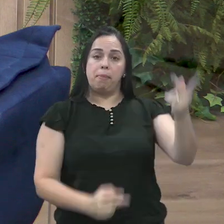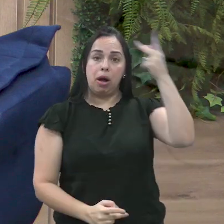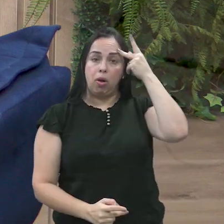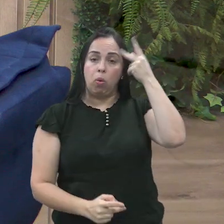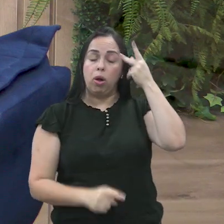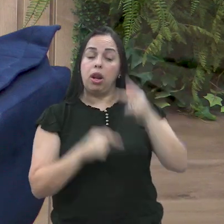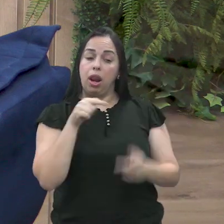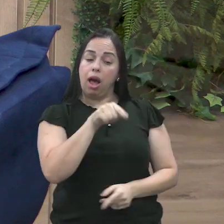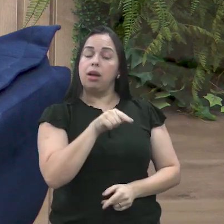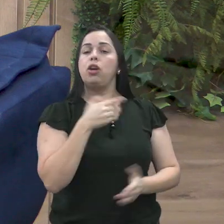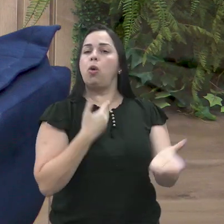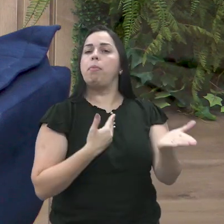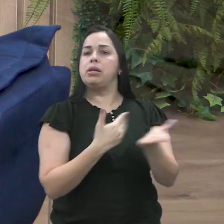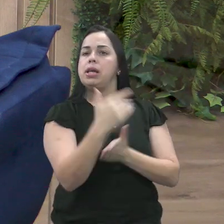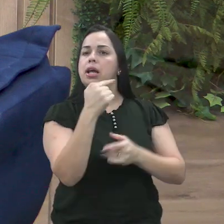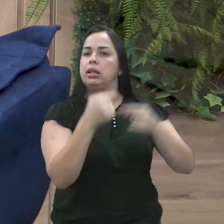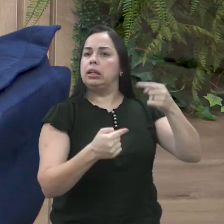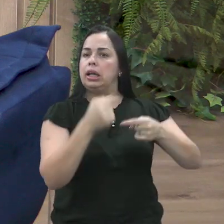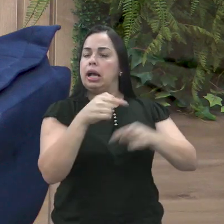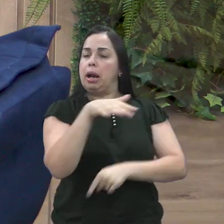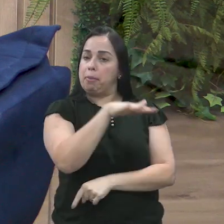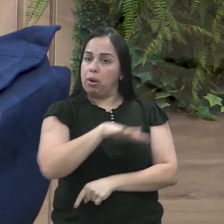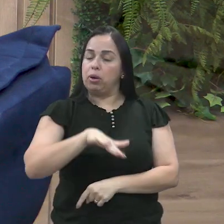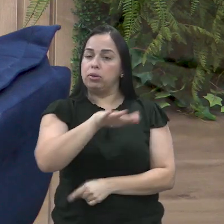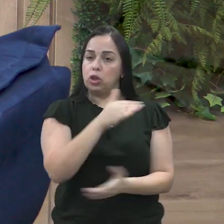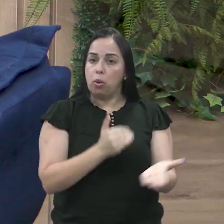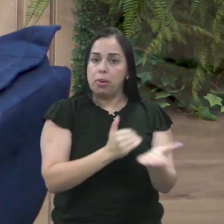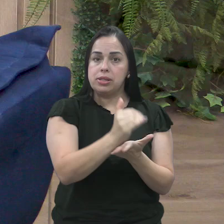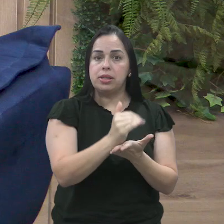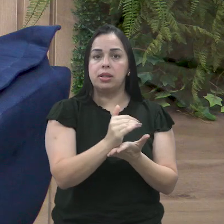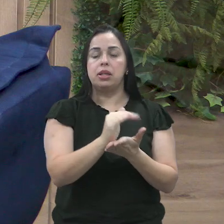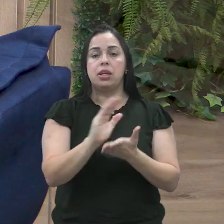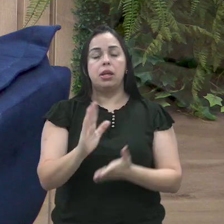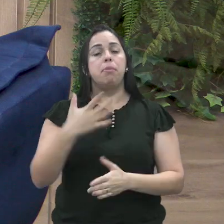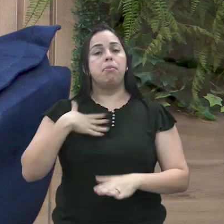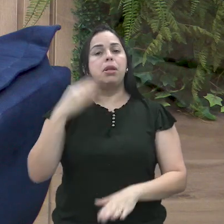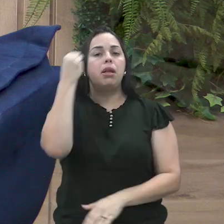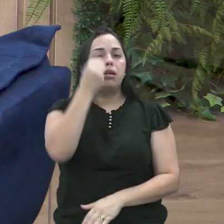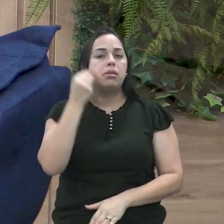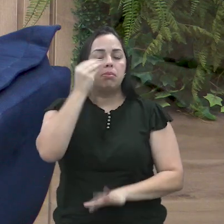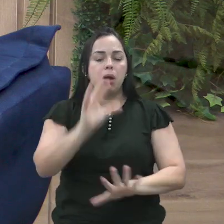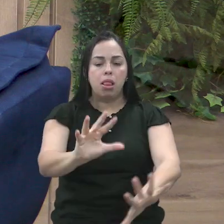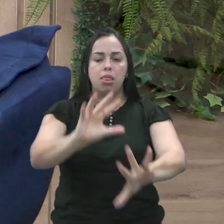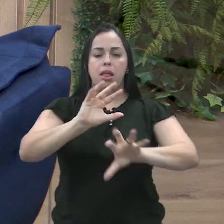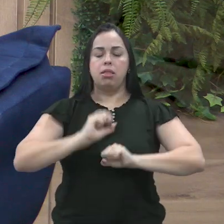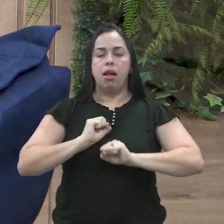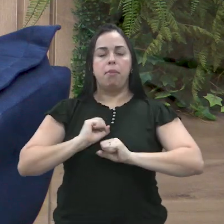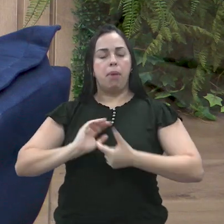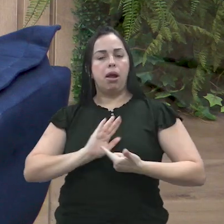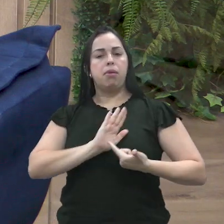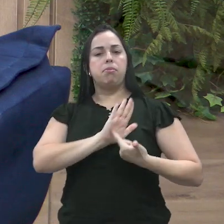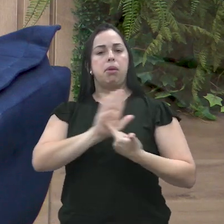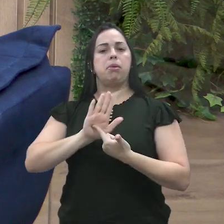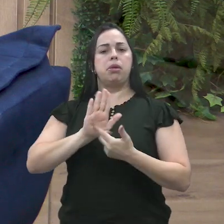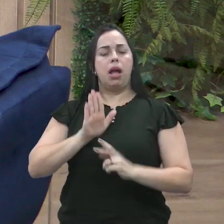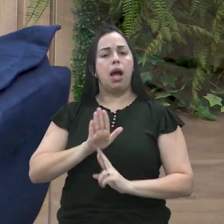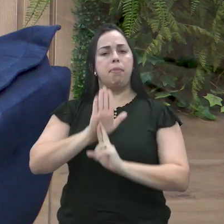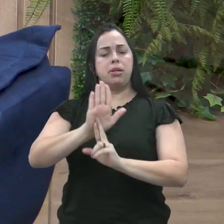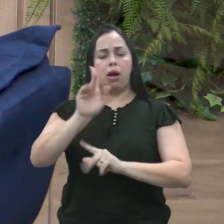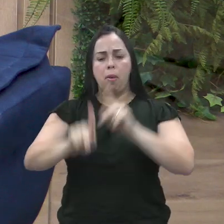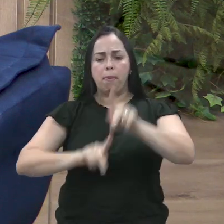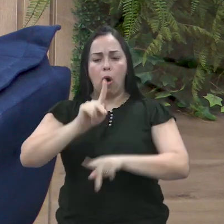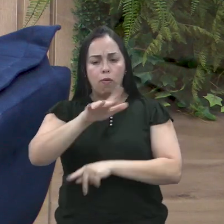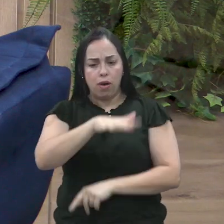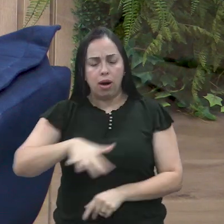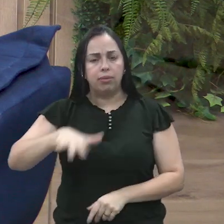quando já tinha iniciado a minha militância política, e tudo isso contribui com a formação que a gente precisa ter para representar as pessoas,